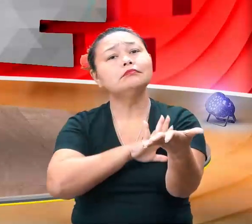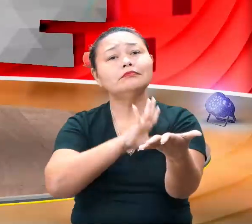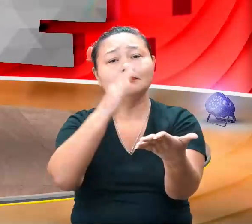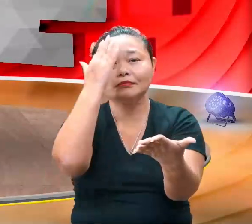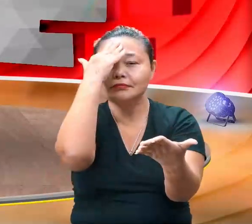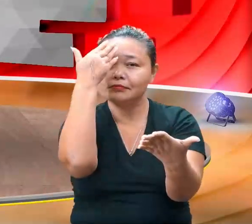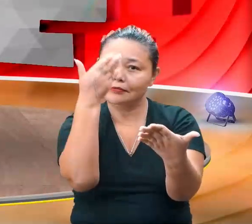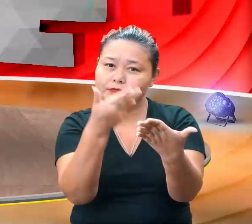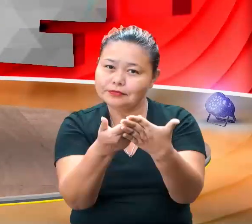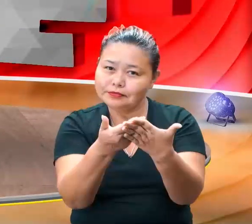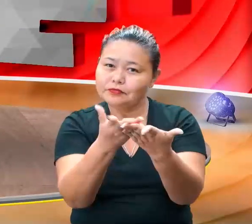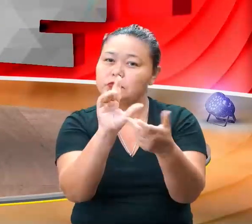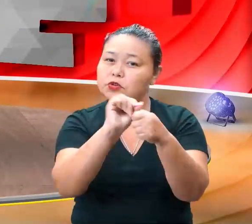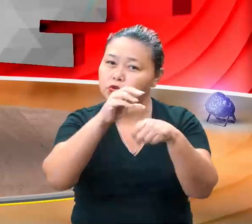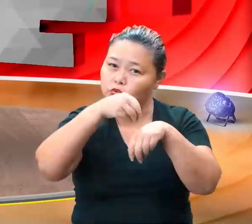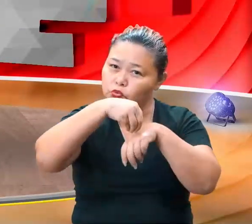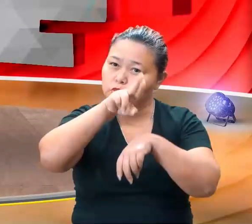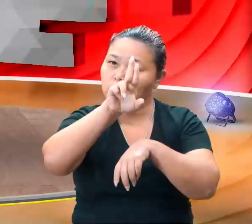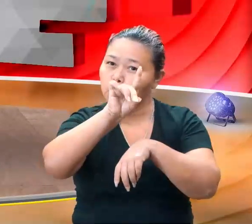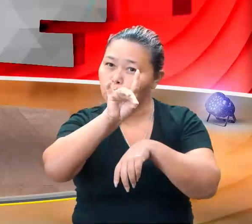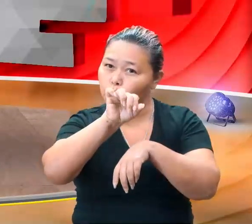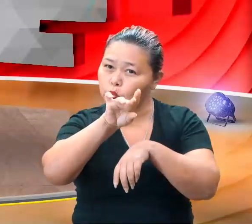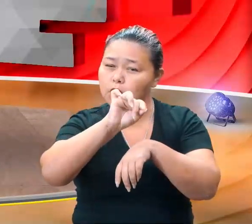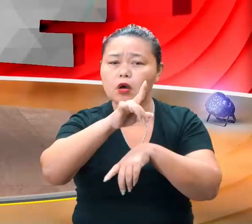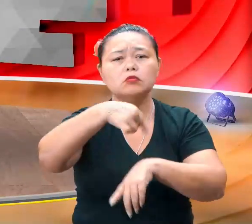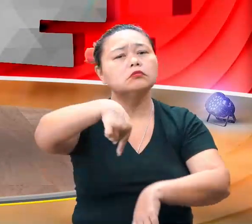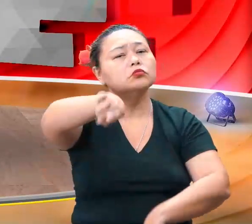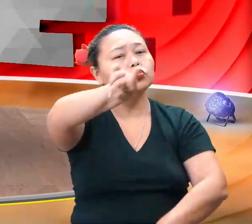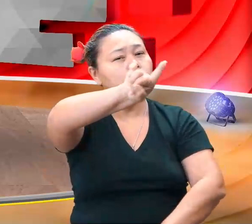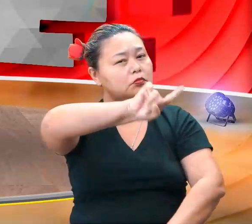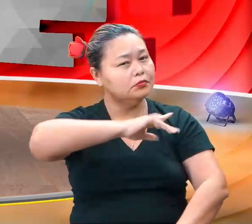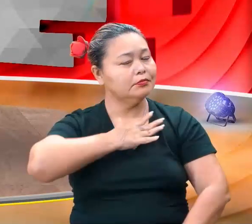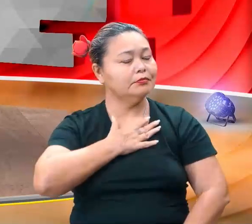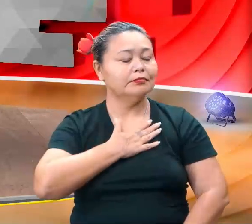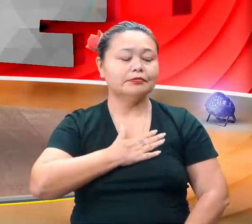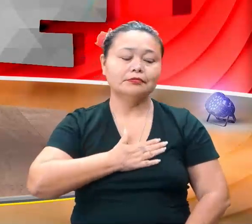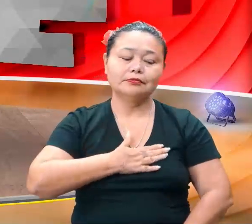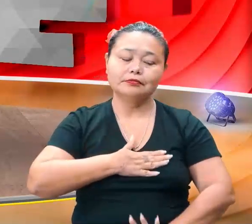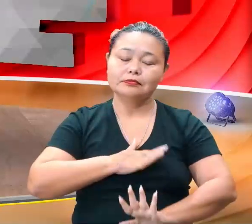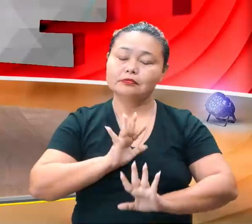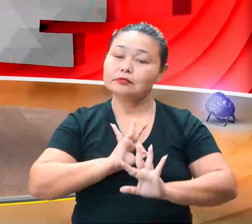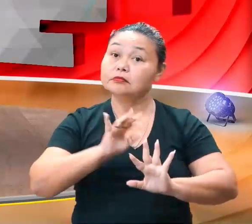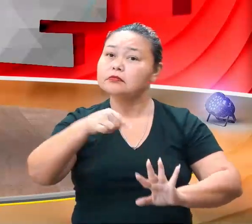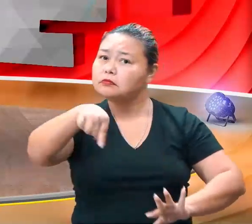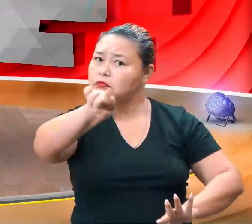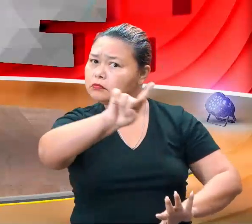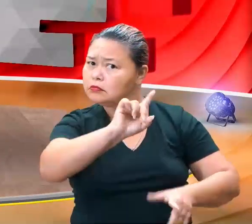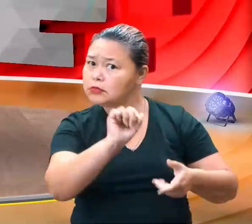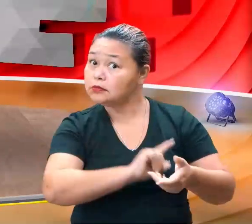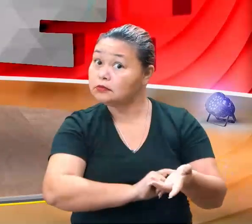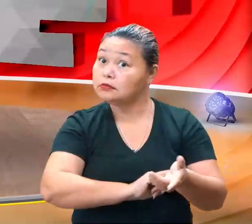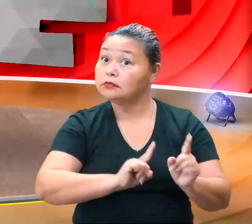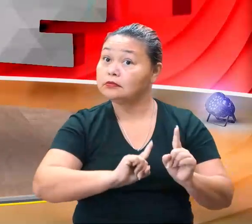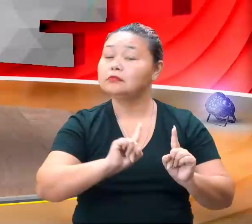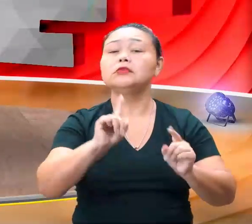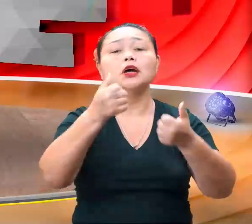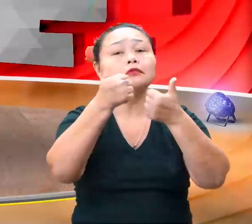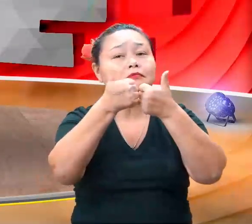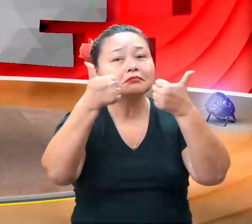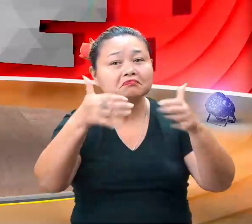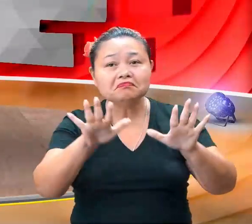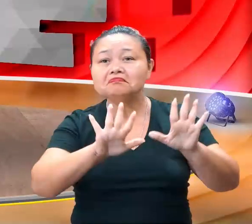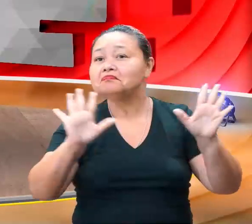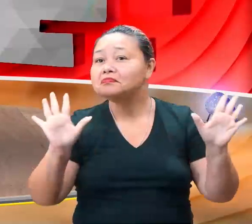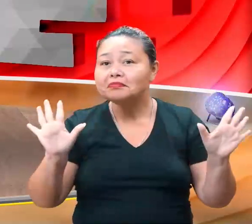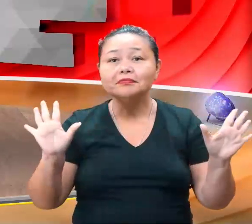foi trabalhada a unidade 1, eu acho que eles estão bem tranquilos. Ah, tá bom. Acho que não tem ninguém aperreado aí, porque tá de boa na lagoa, não é